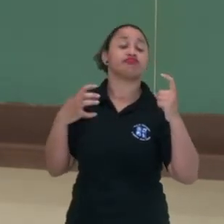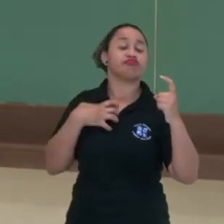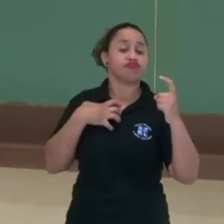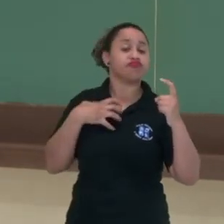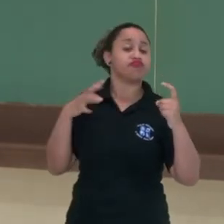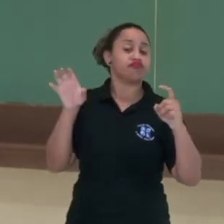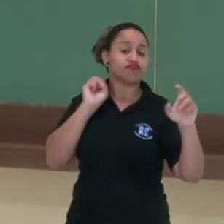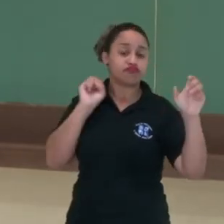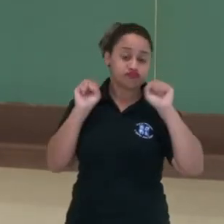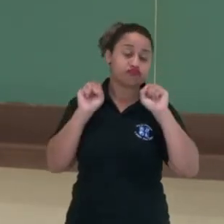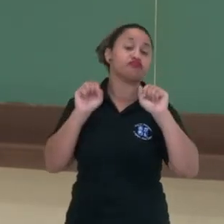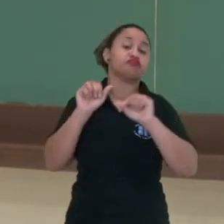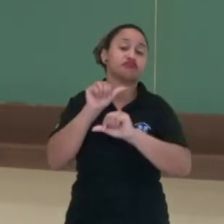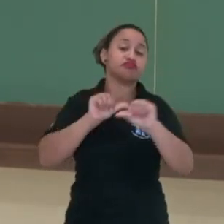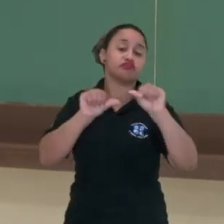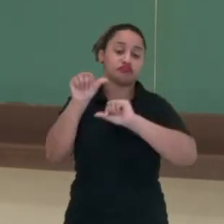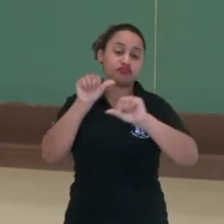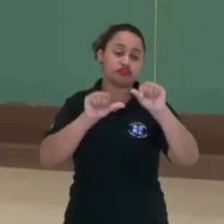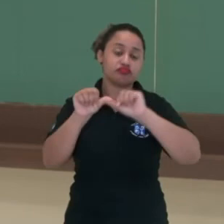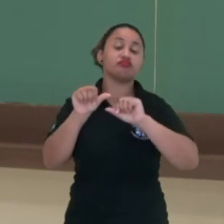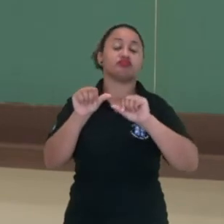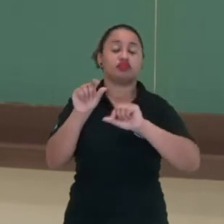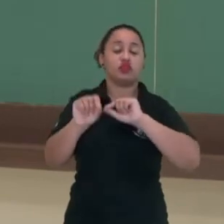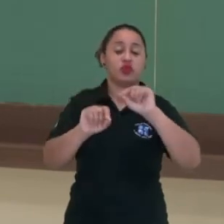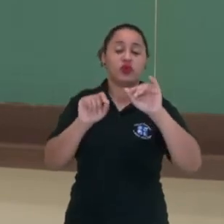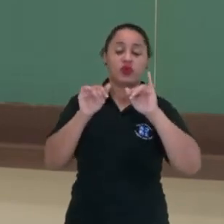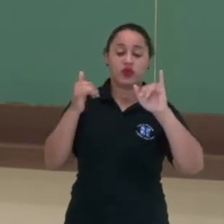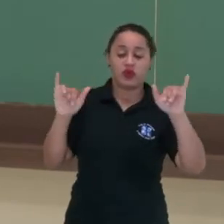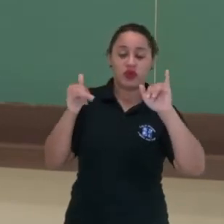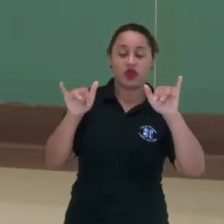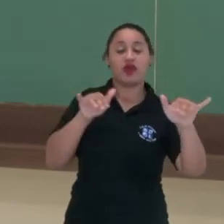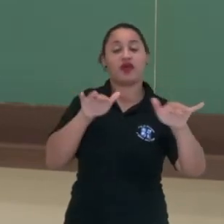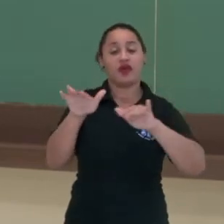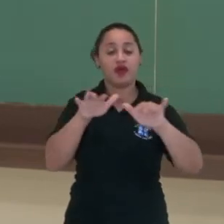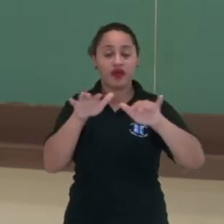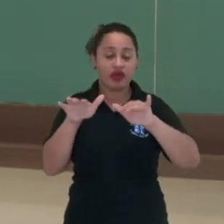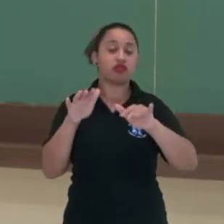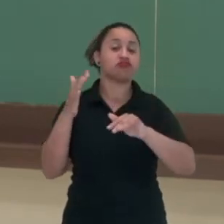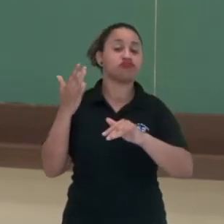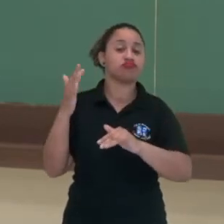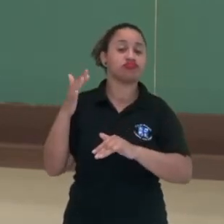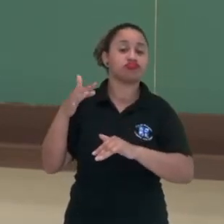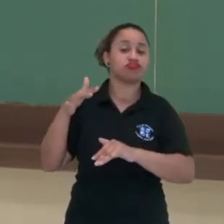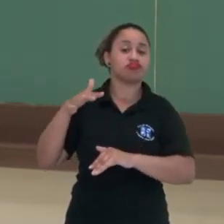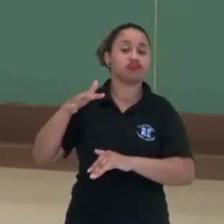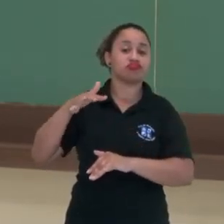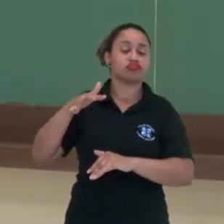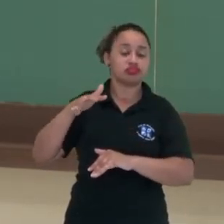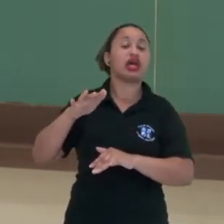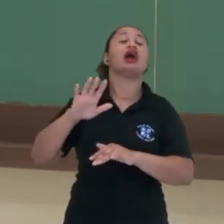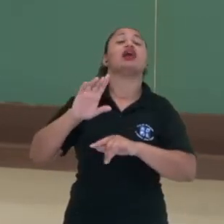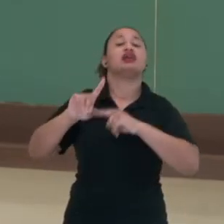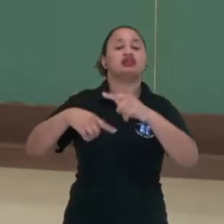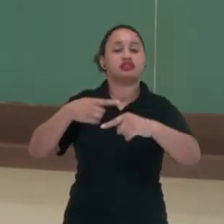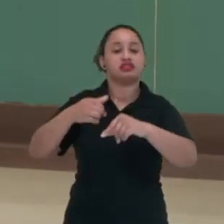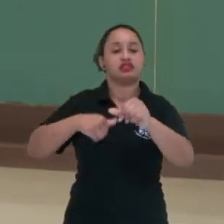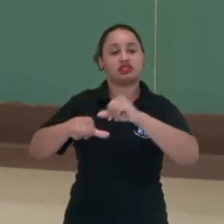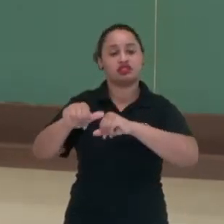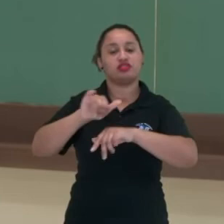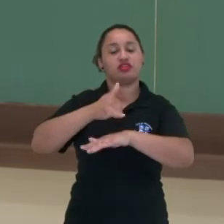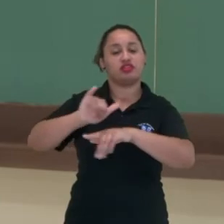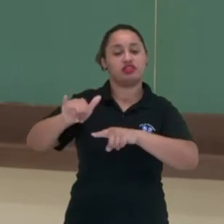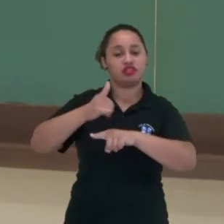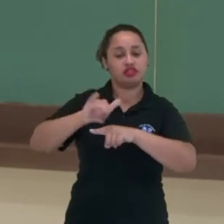vão transformar em energia em movimento. E aí vai transformar em corrente elétrica e o teu cérebro